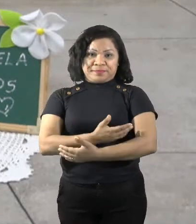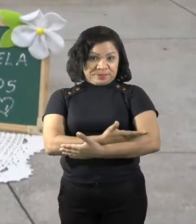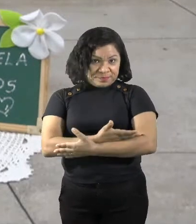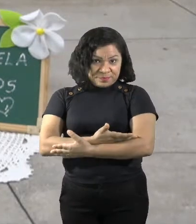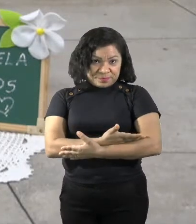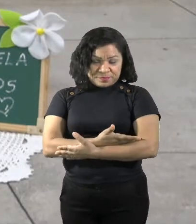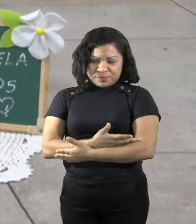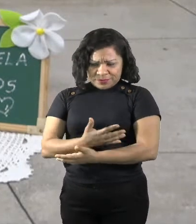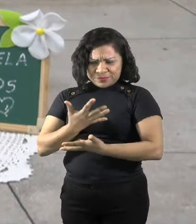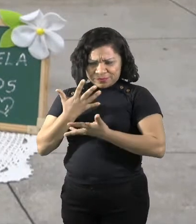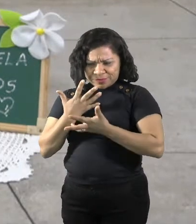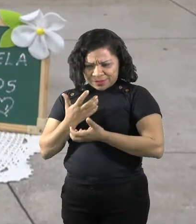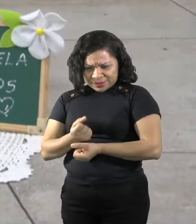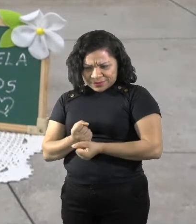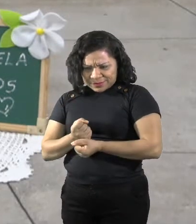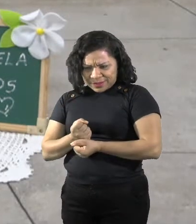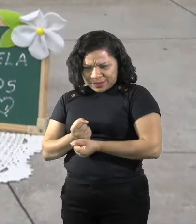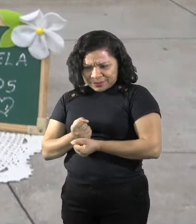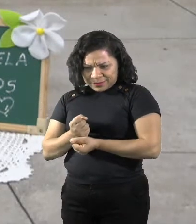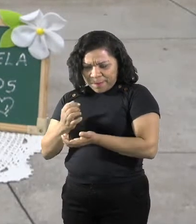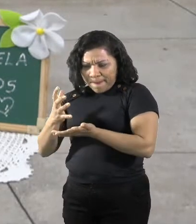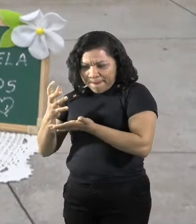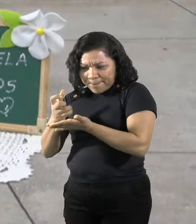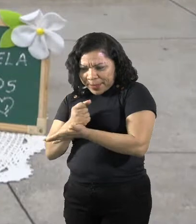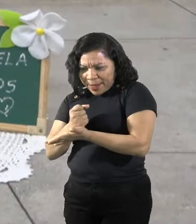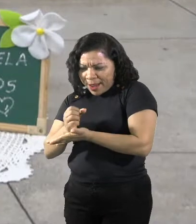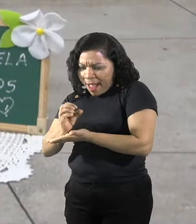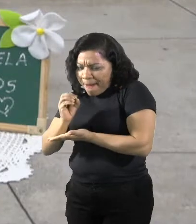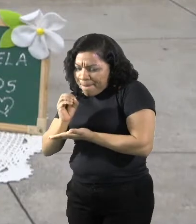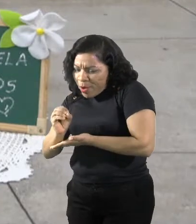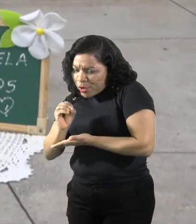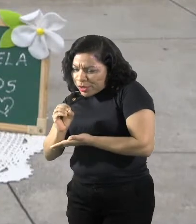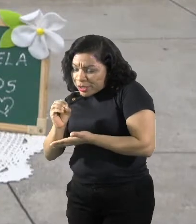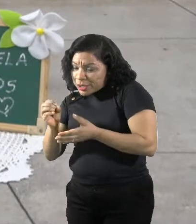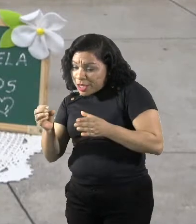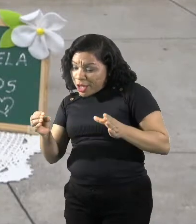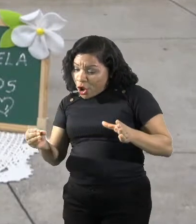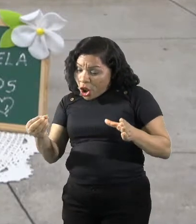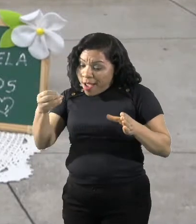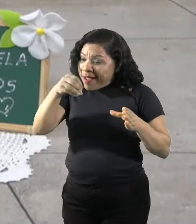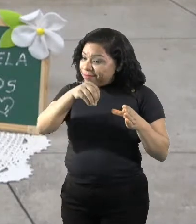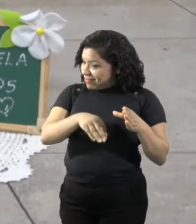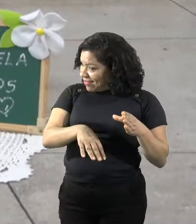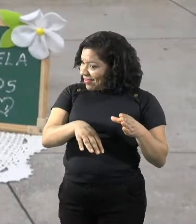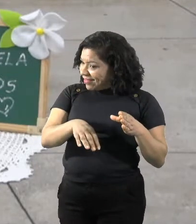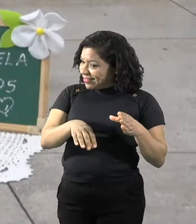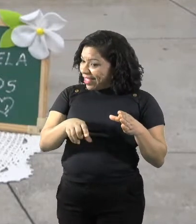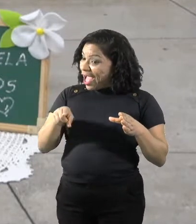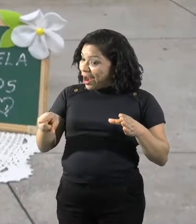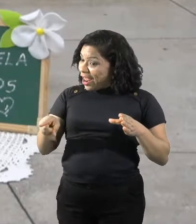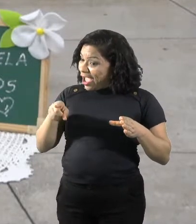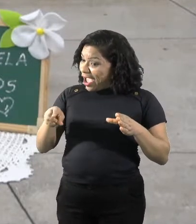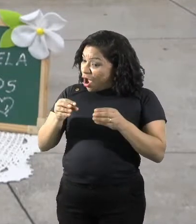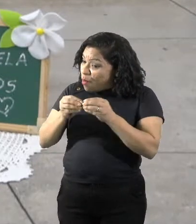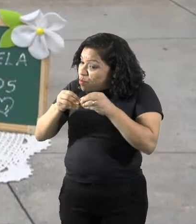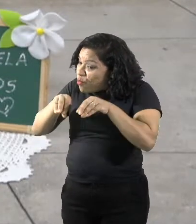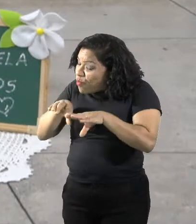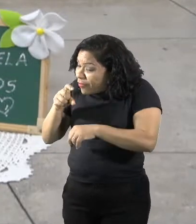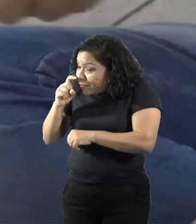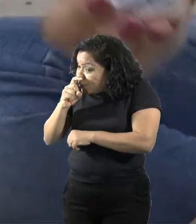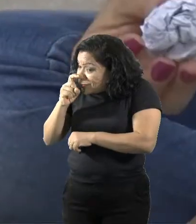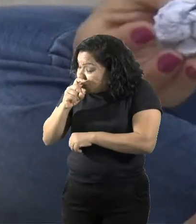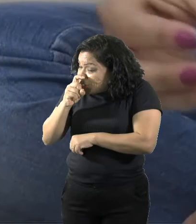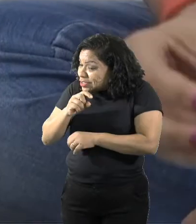essa bolinha e colocar na cartela? É um ovinho de mentirinha, tá bem? Você aceita pegar o ovinho